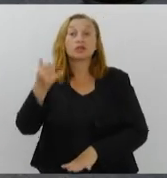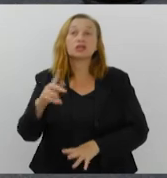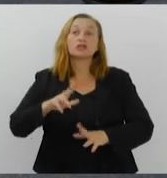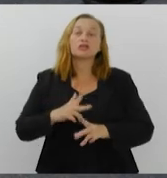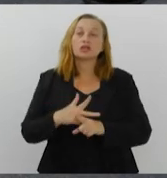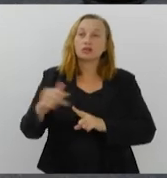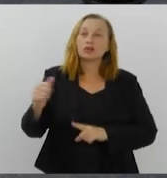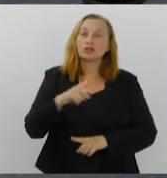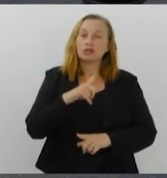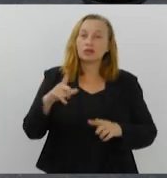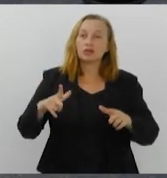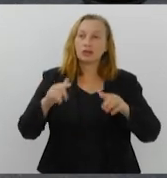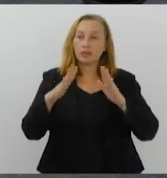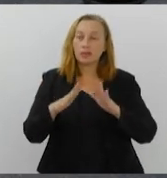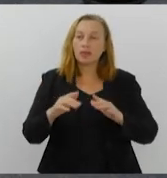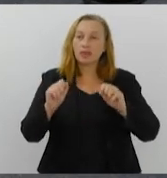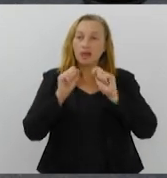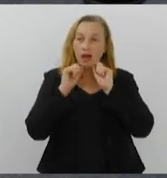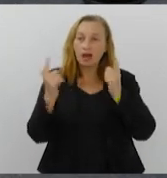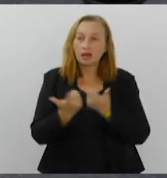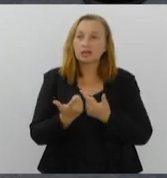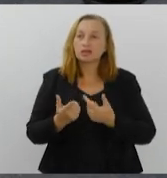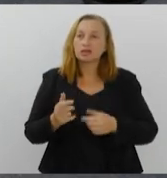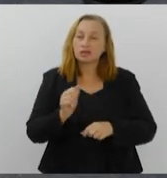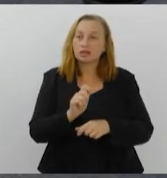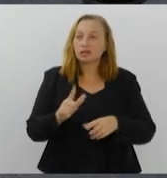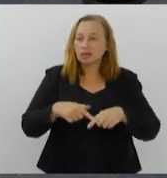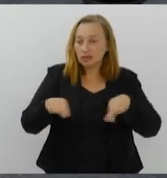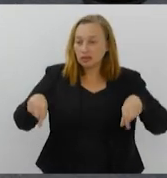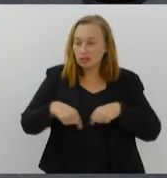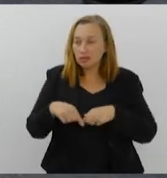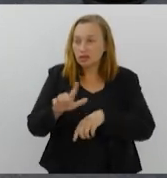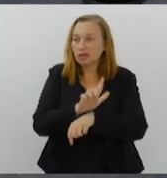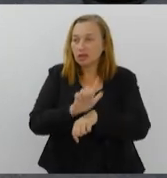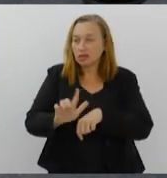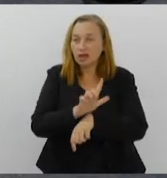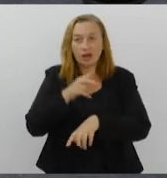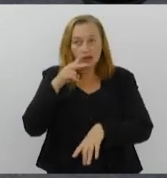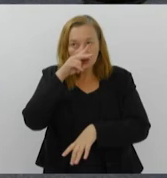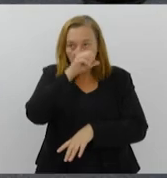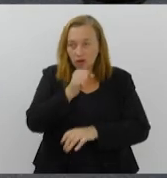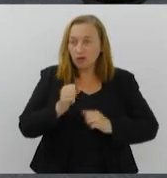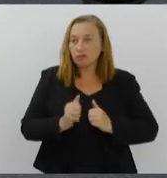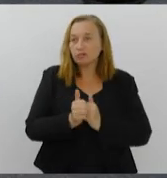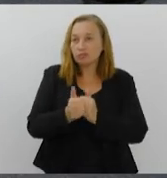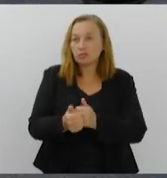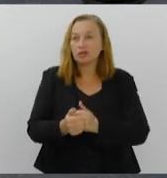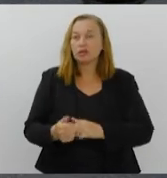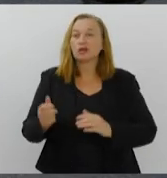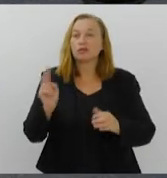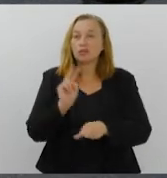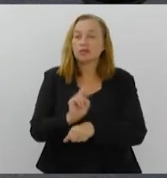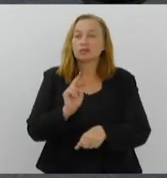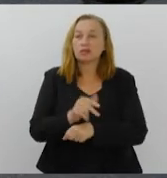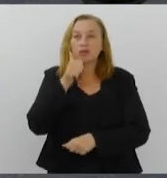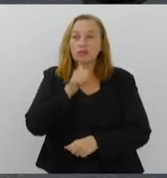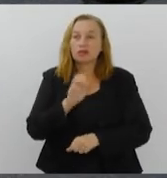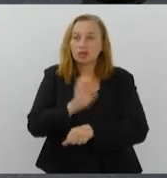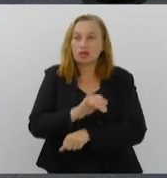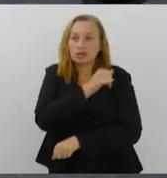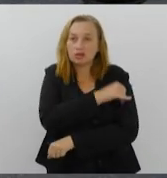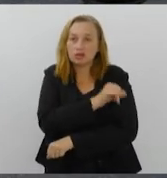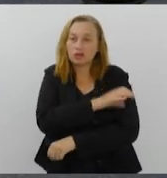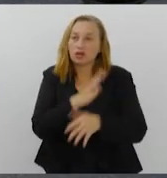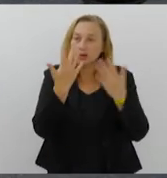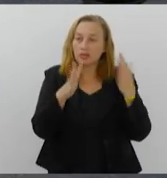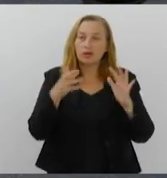aqui na Assembleia Legislativa e que a Sala Lilás siga firme e forte na proteção das mulheres do Estado do Rio de Janeiro. E